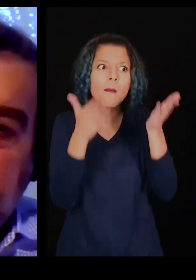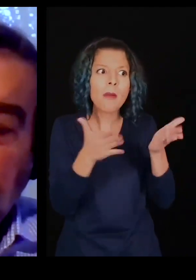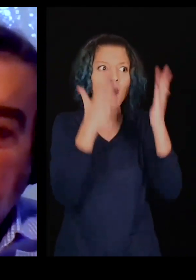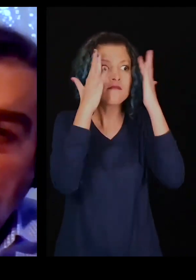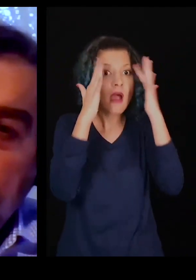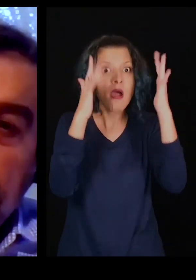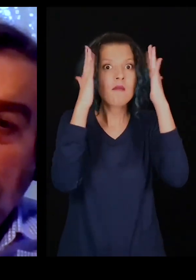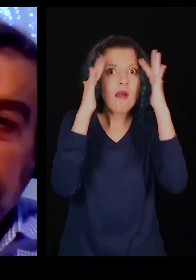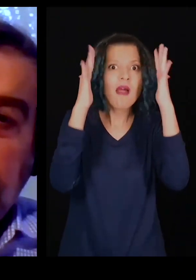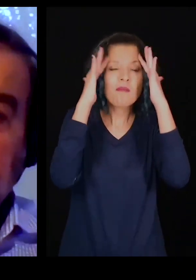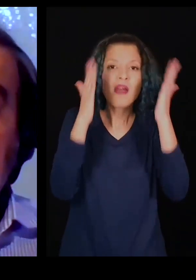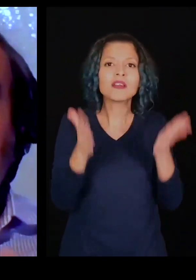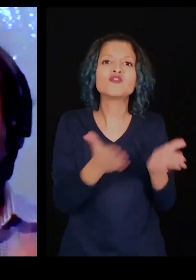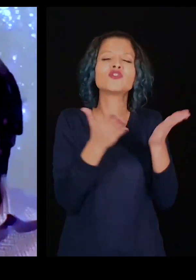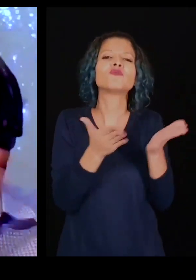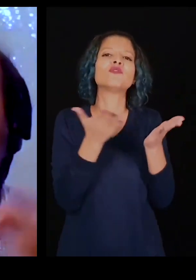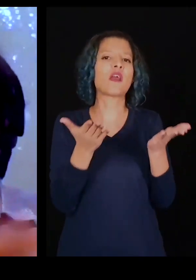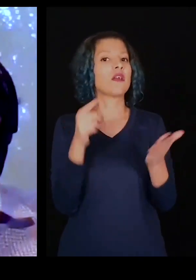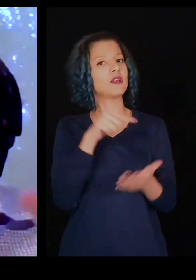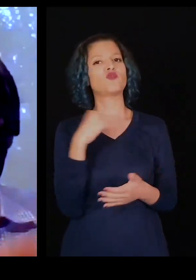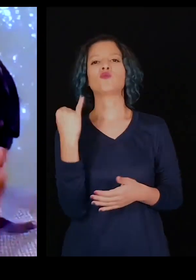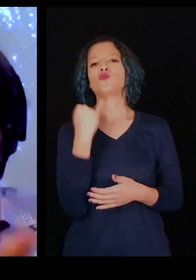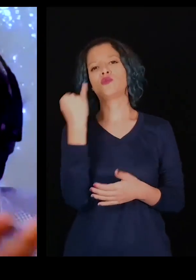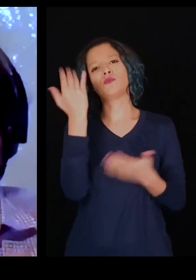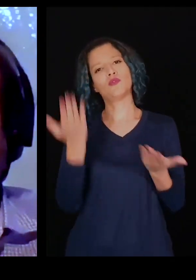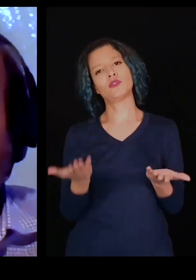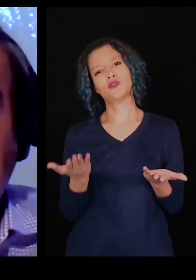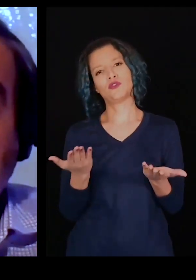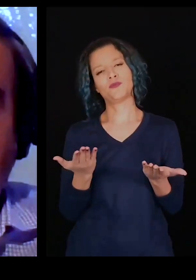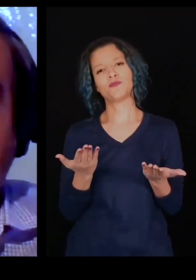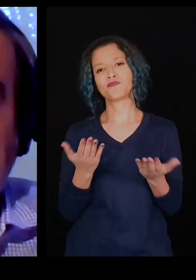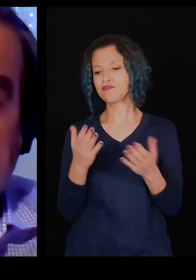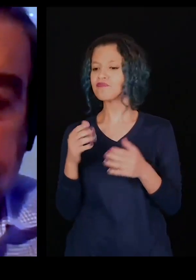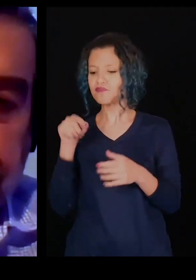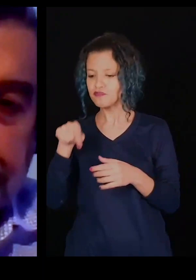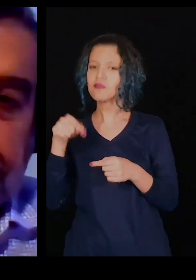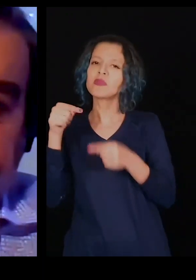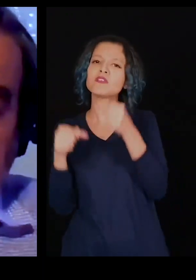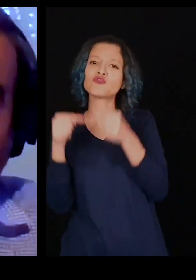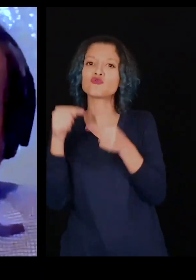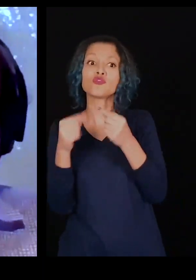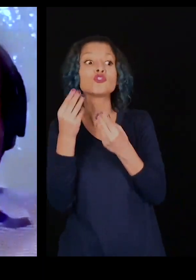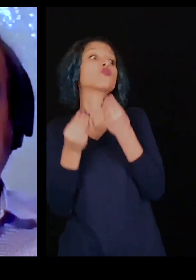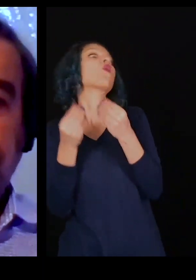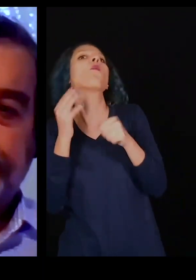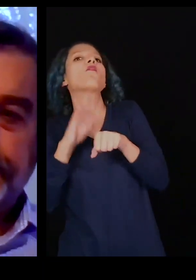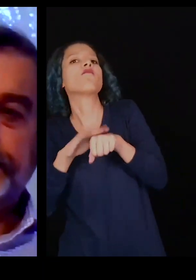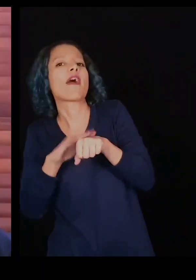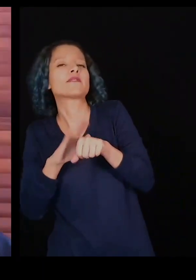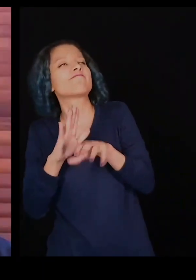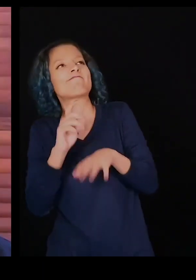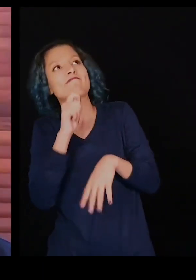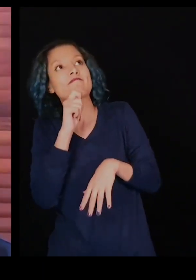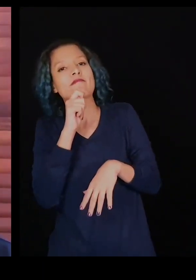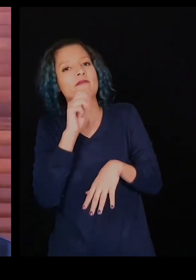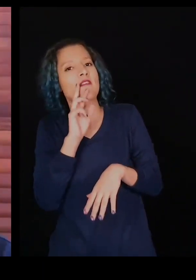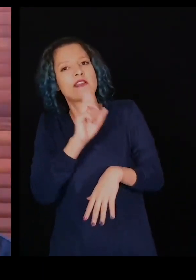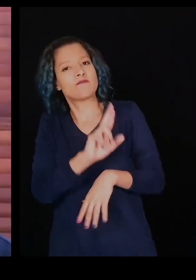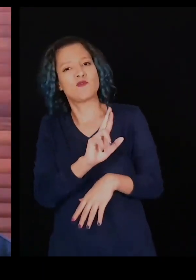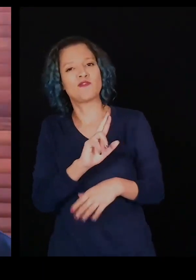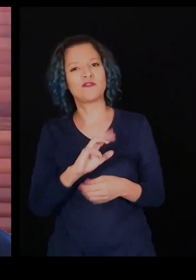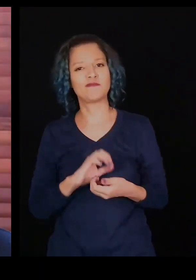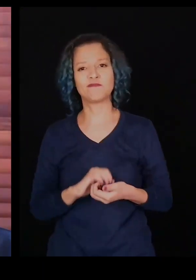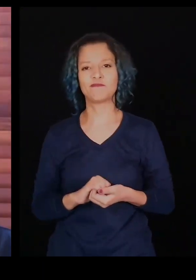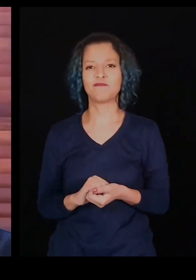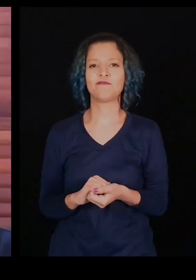ideias. Isso é muito importante. Bom. A gente está discutindo isso, como fazer, não sei como ainda. Maravilha. Ô, Mário, e